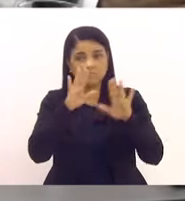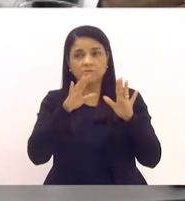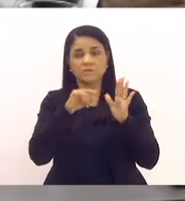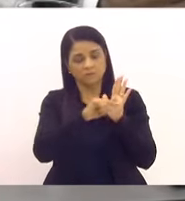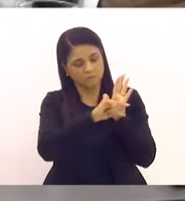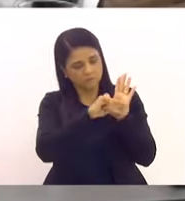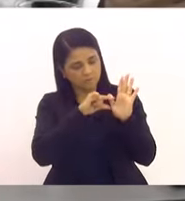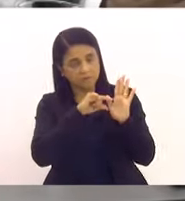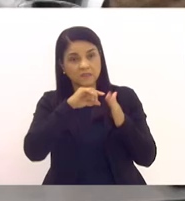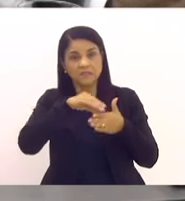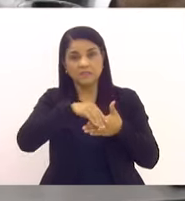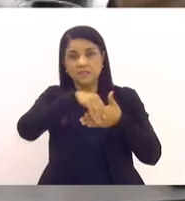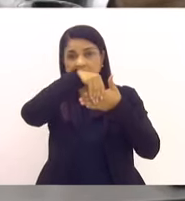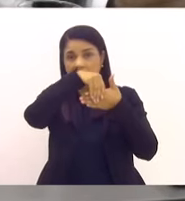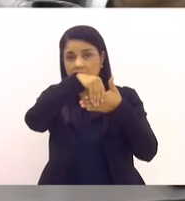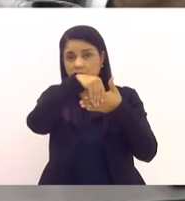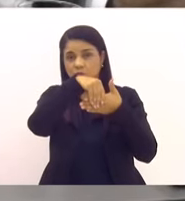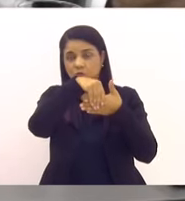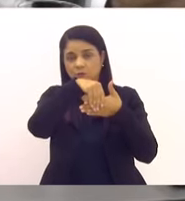No inciso,